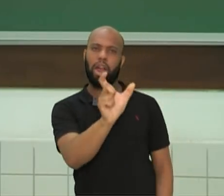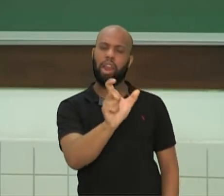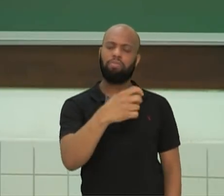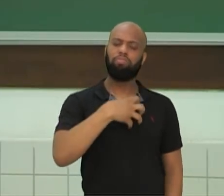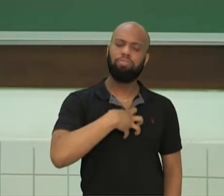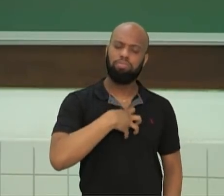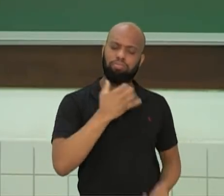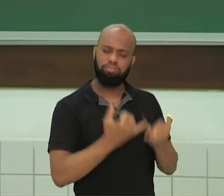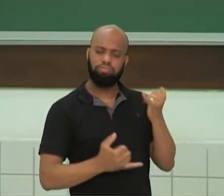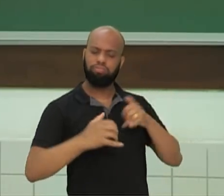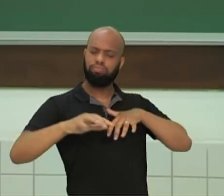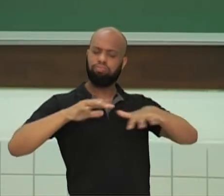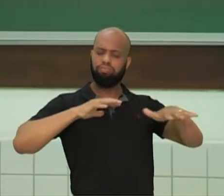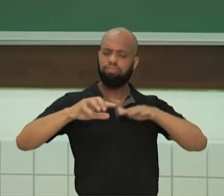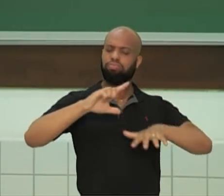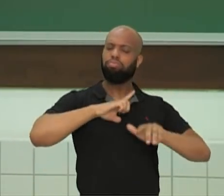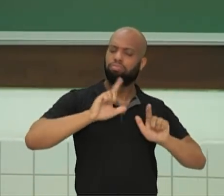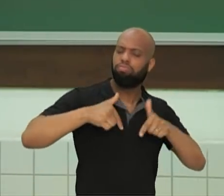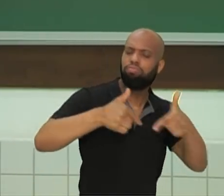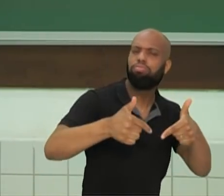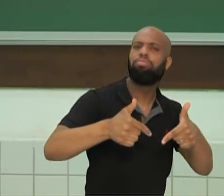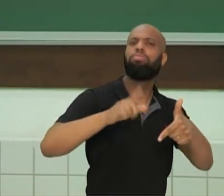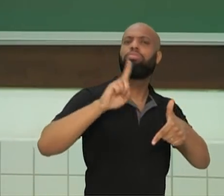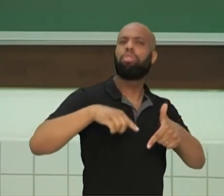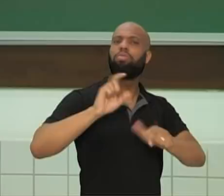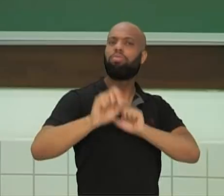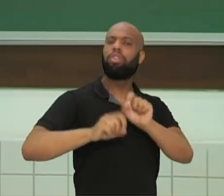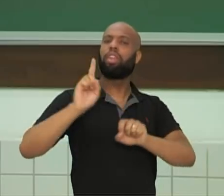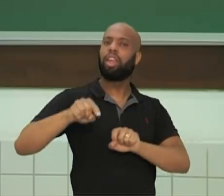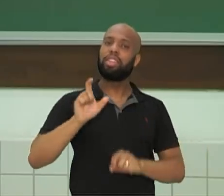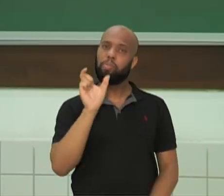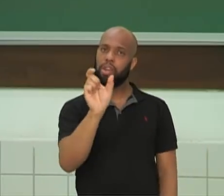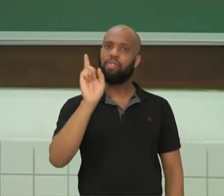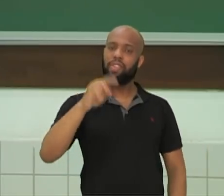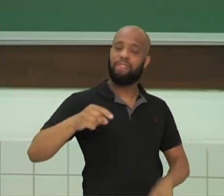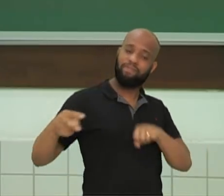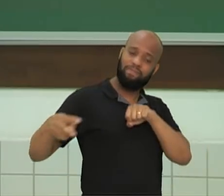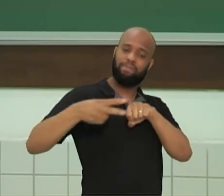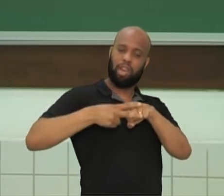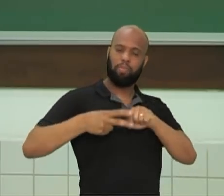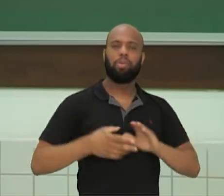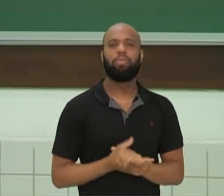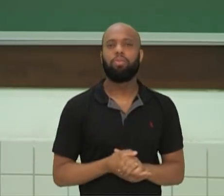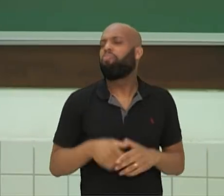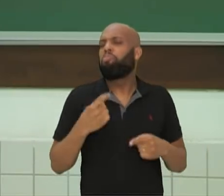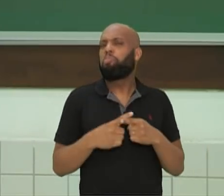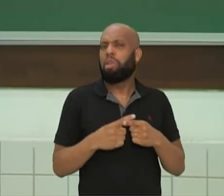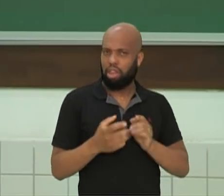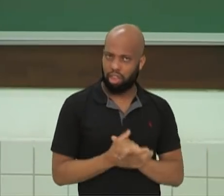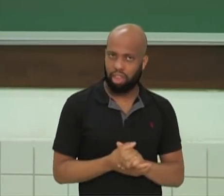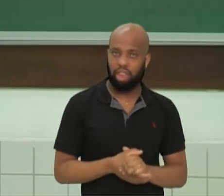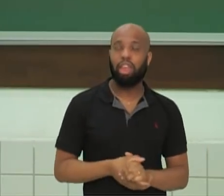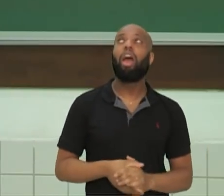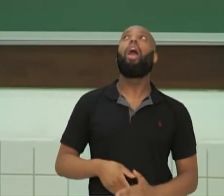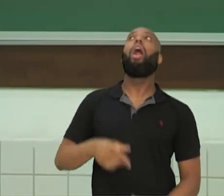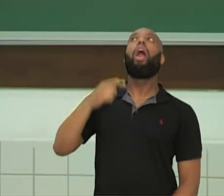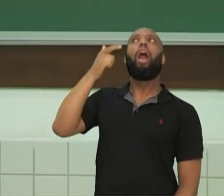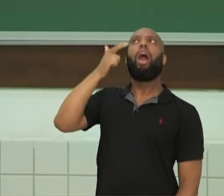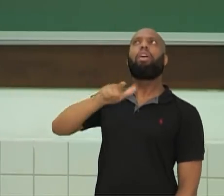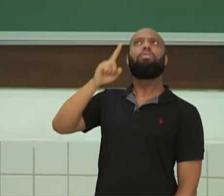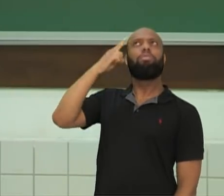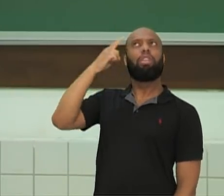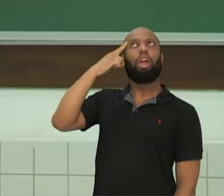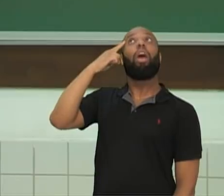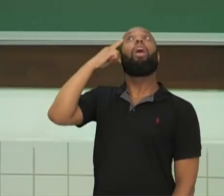de movimento, né? Então eu digo que essa palavra, ela é um verbo, porque eu tenho a ideia que eu estou